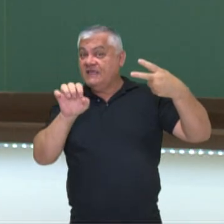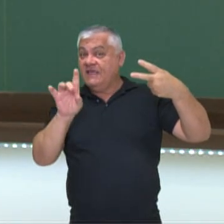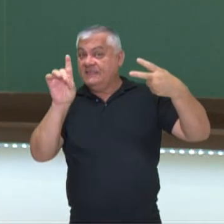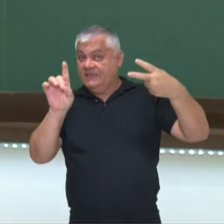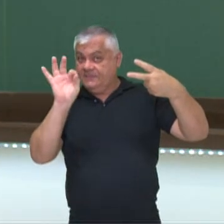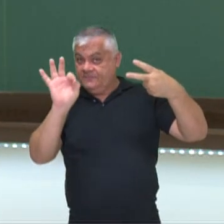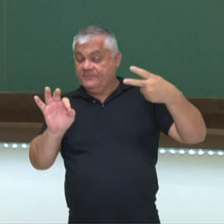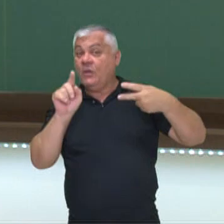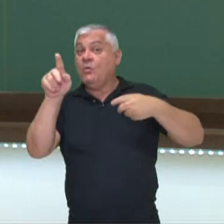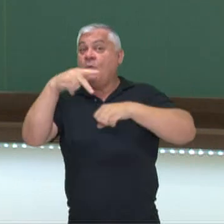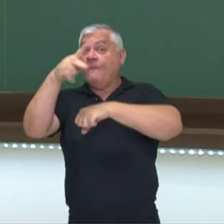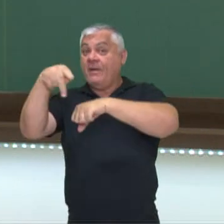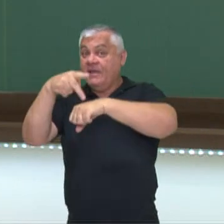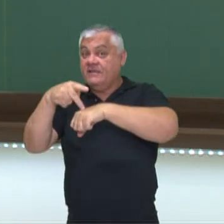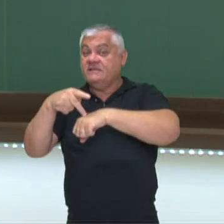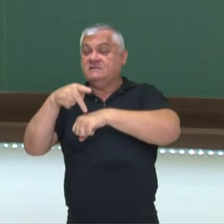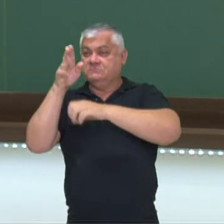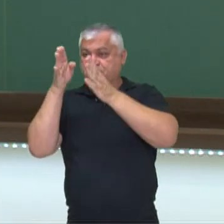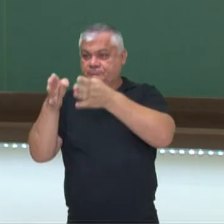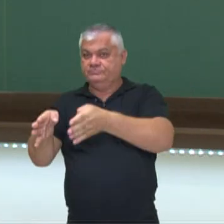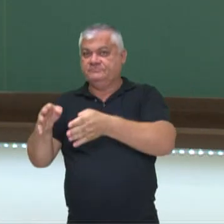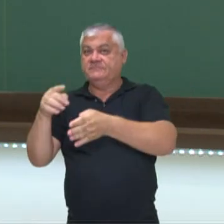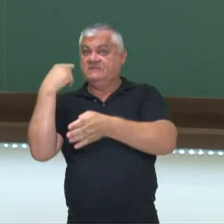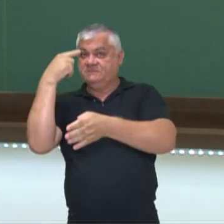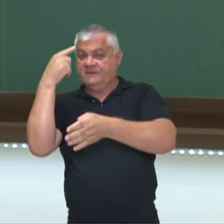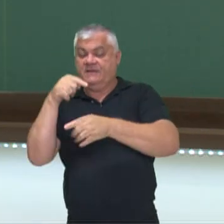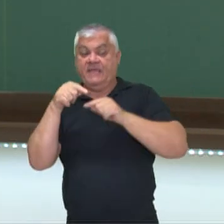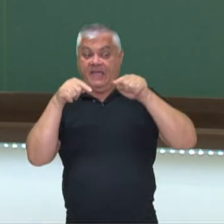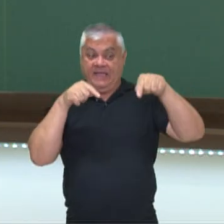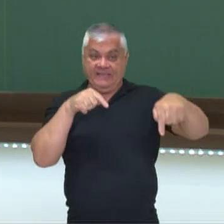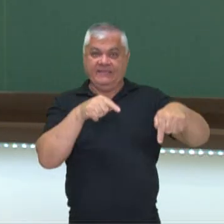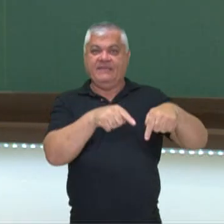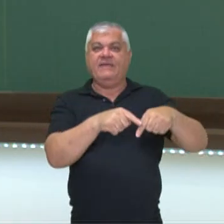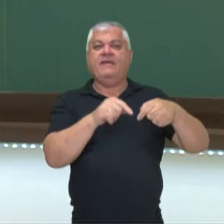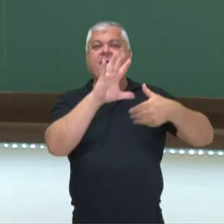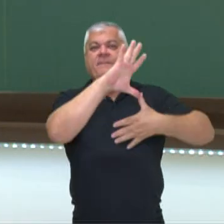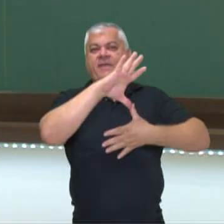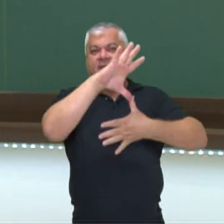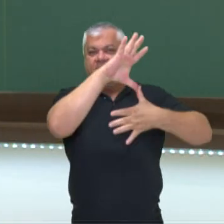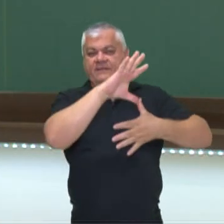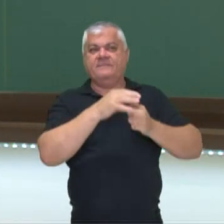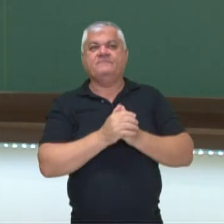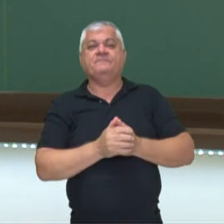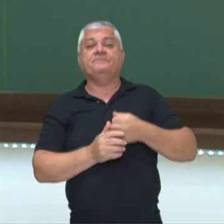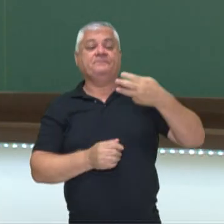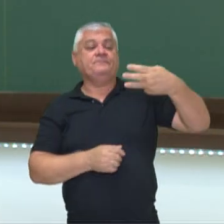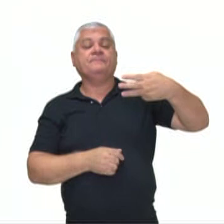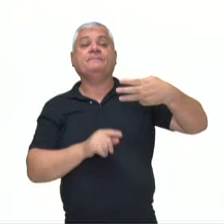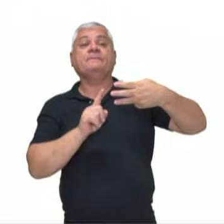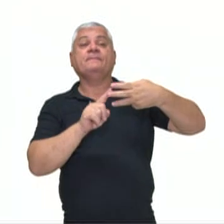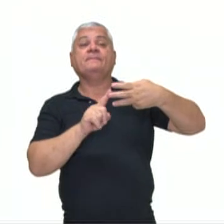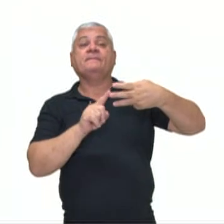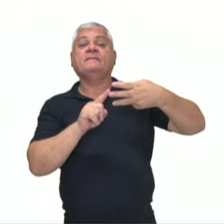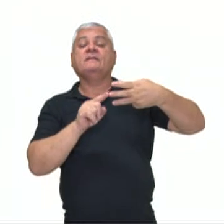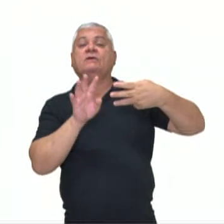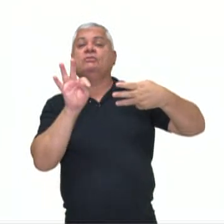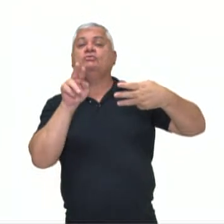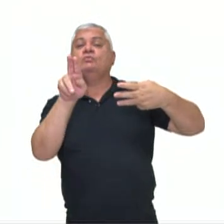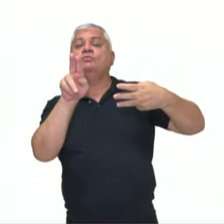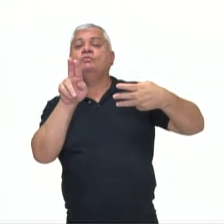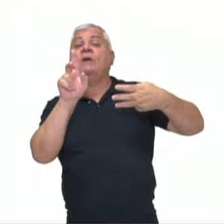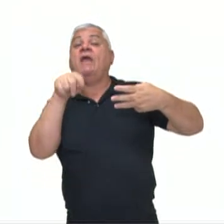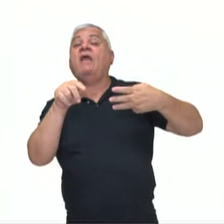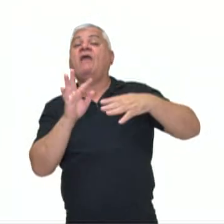relacionado à Espanha e outro Hispanoamérica. E questão 3, el pronombre tu expressa mais